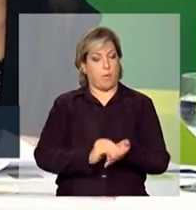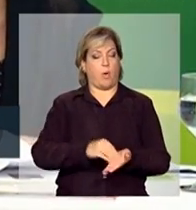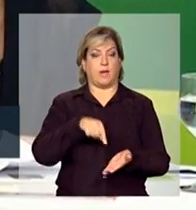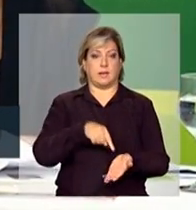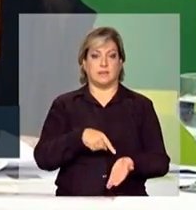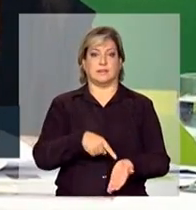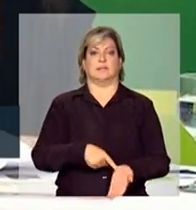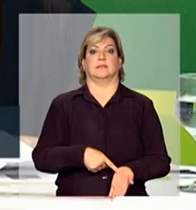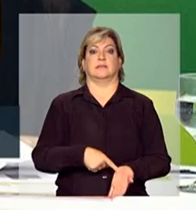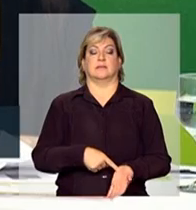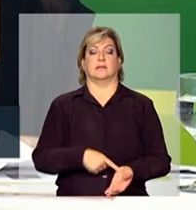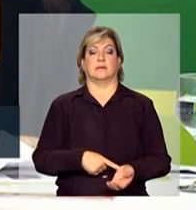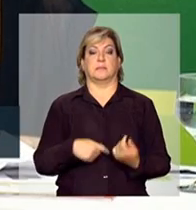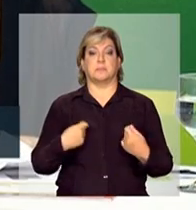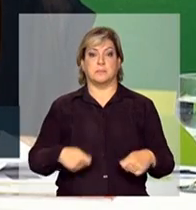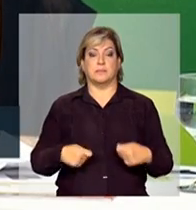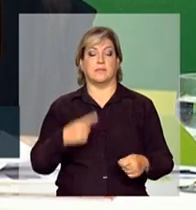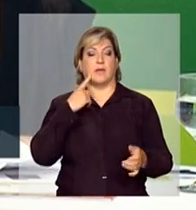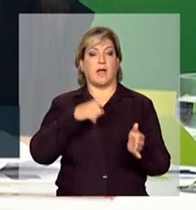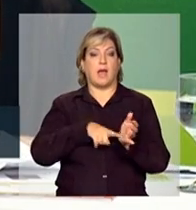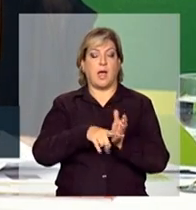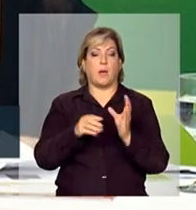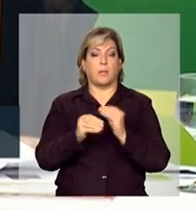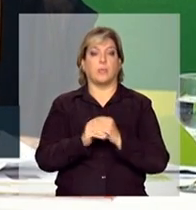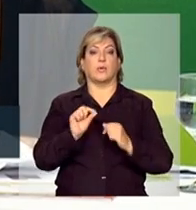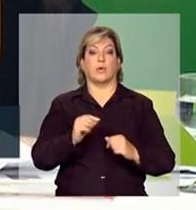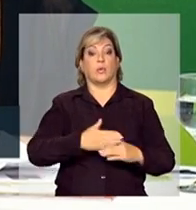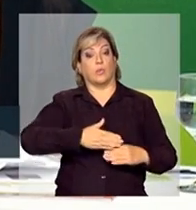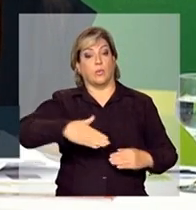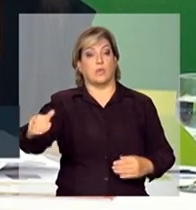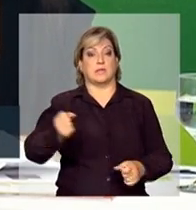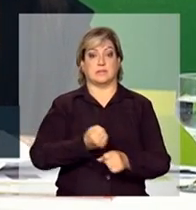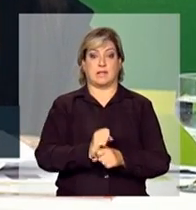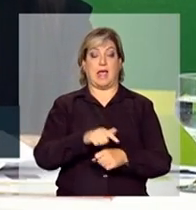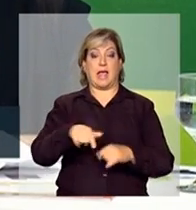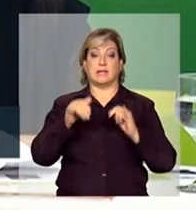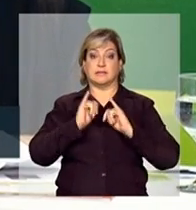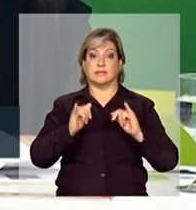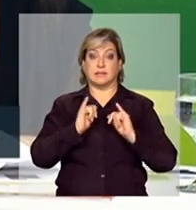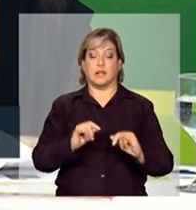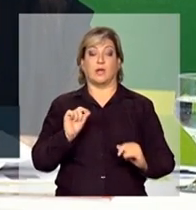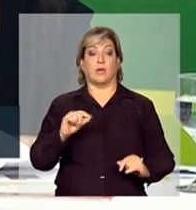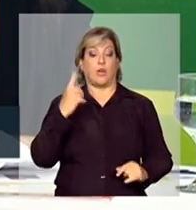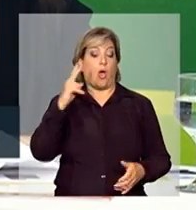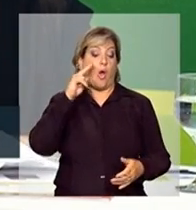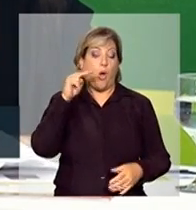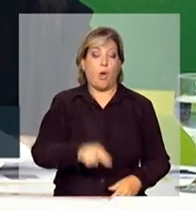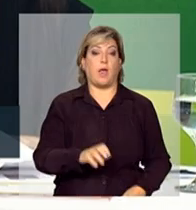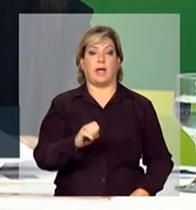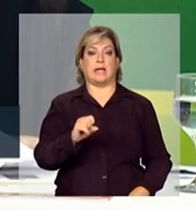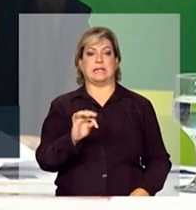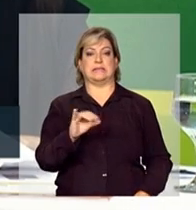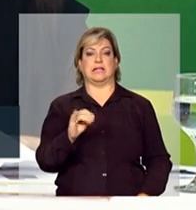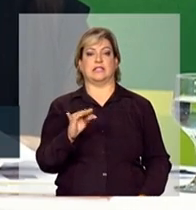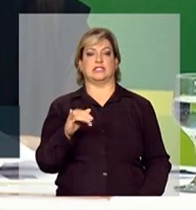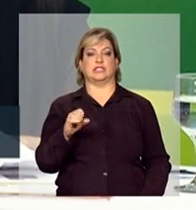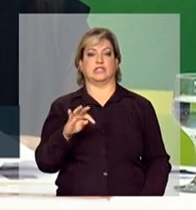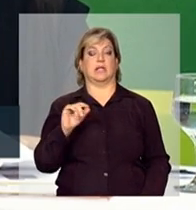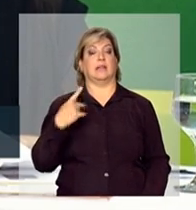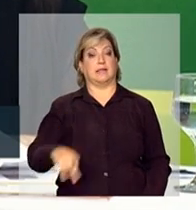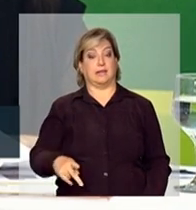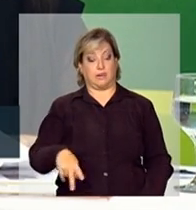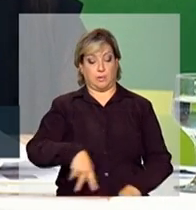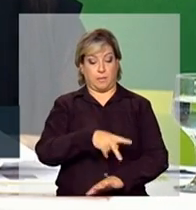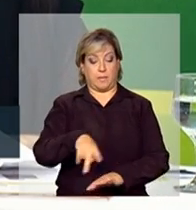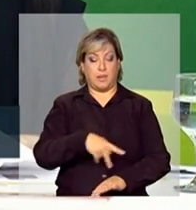reivindicamos que para as apurações nos próximos anos esses dados considerem as estatísticas na nacionais que são reconhecidas pelo